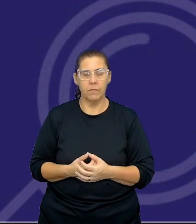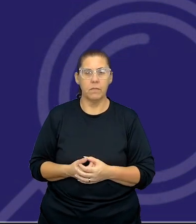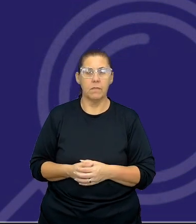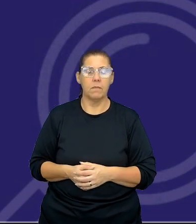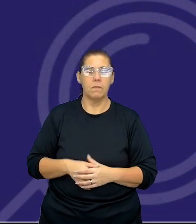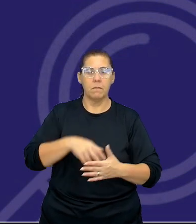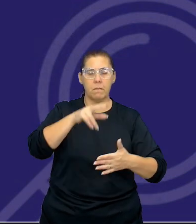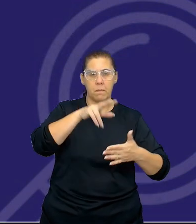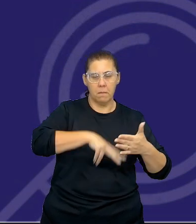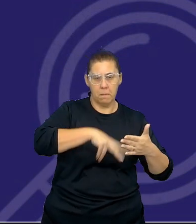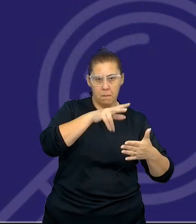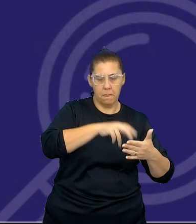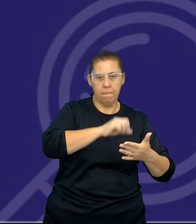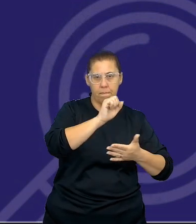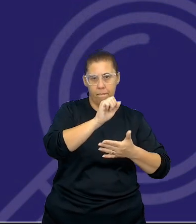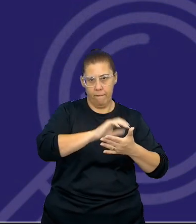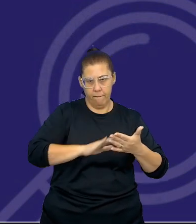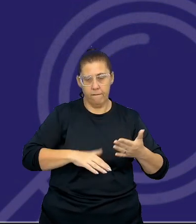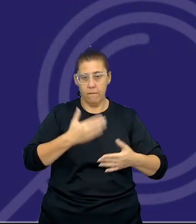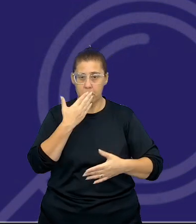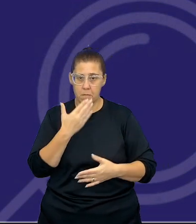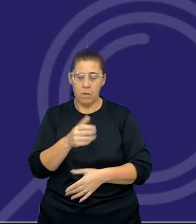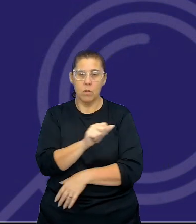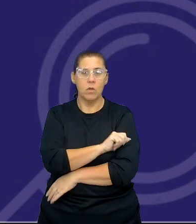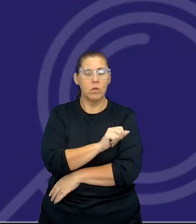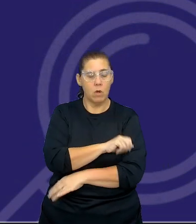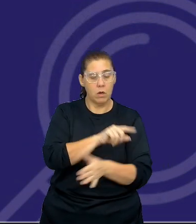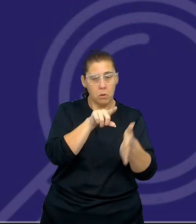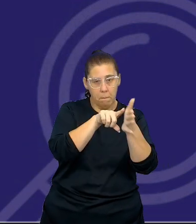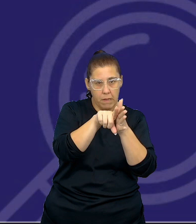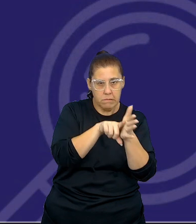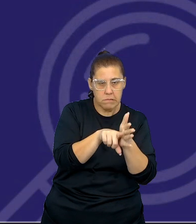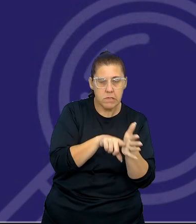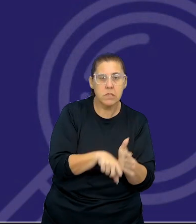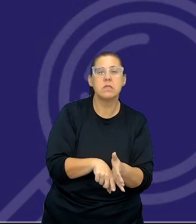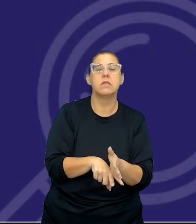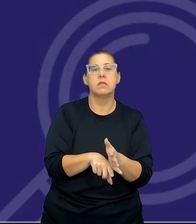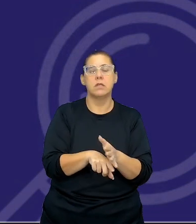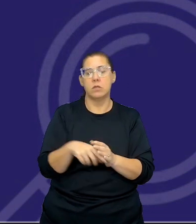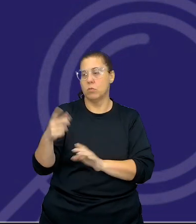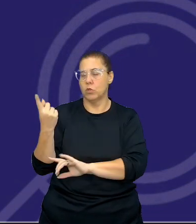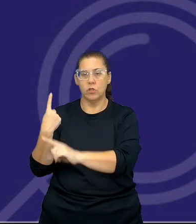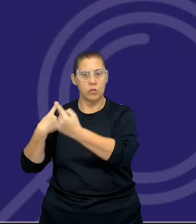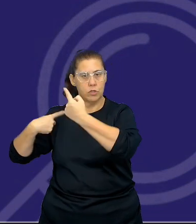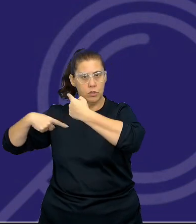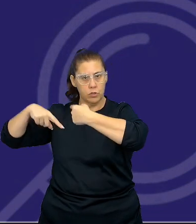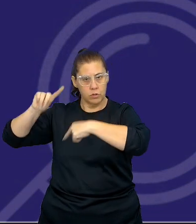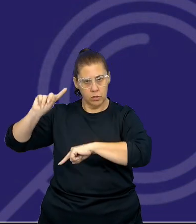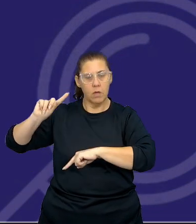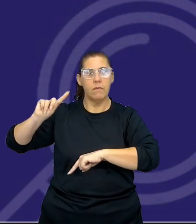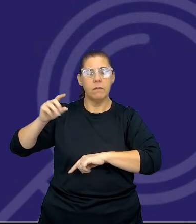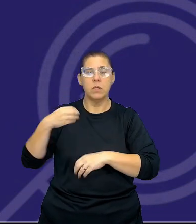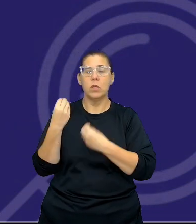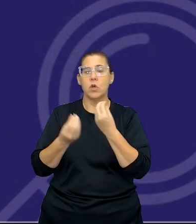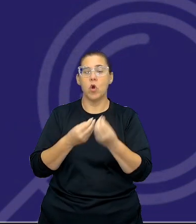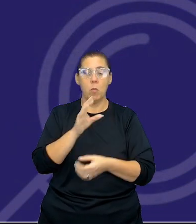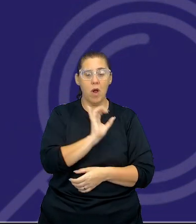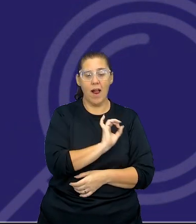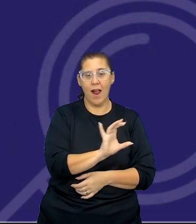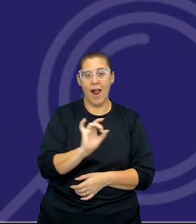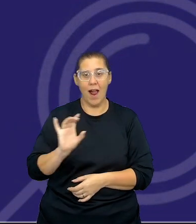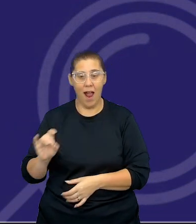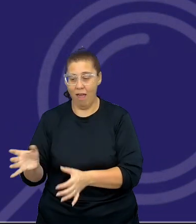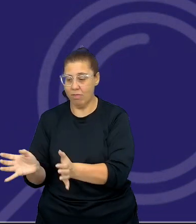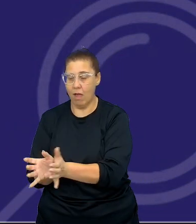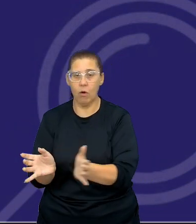leitura, né, a atividade solicita que os estudantes pesquisem sobre o desenvolvimento e a reprodução de cada